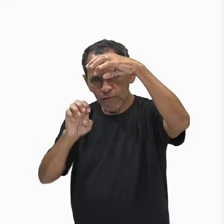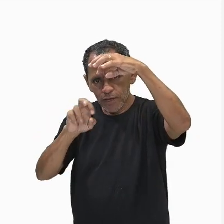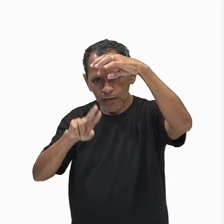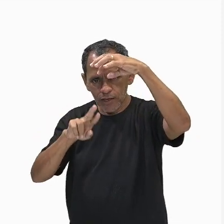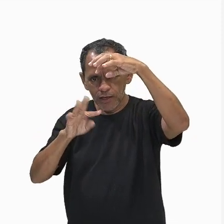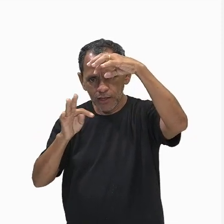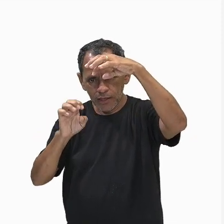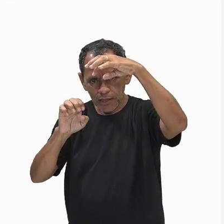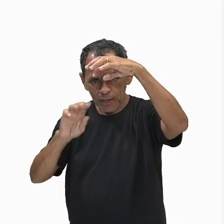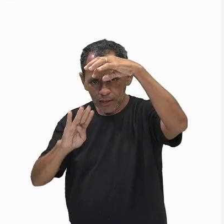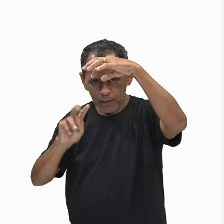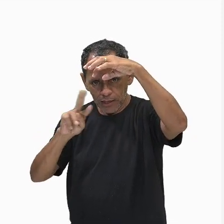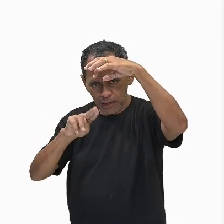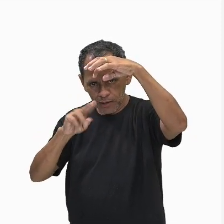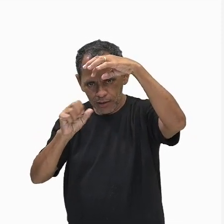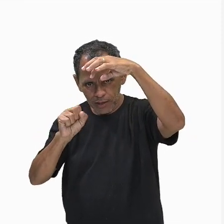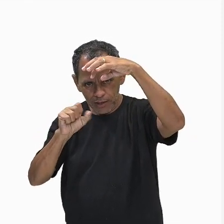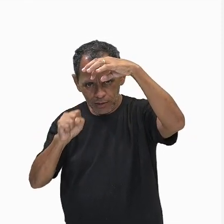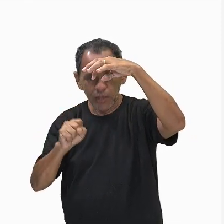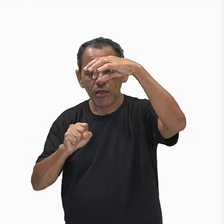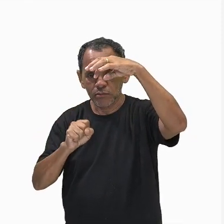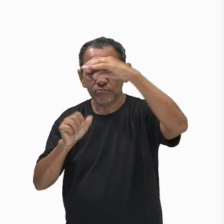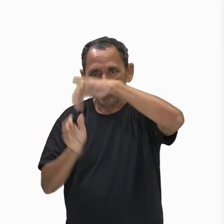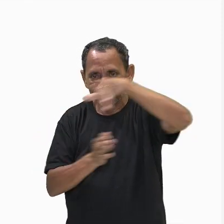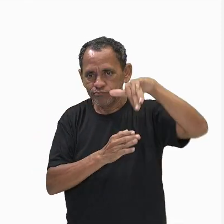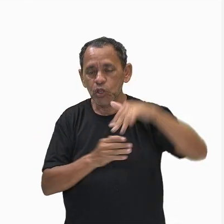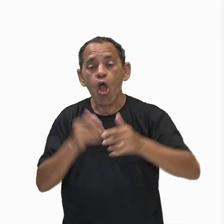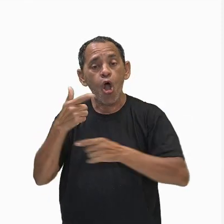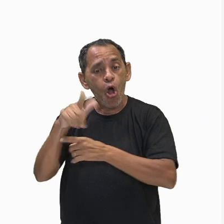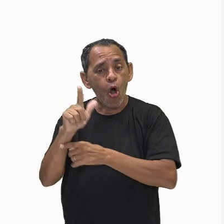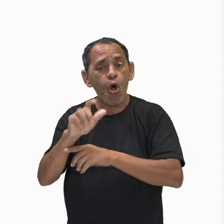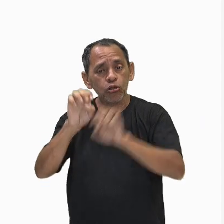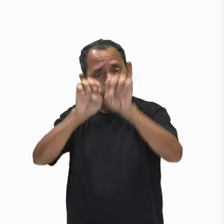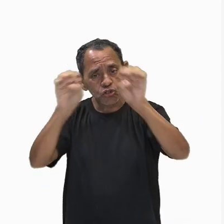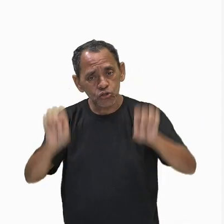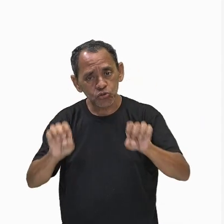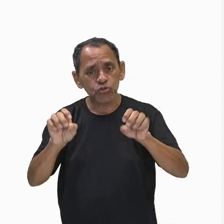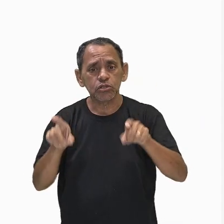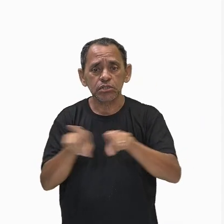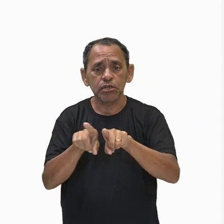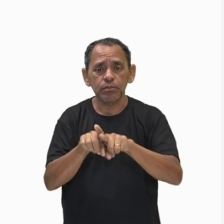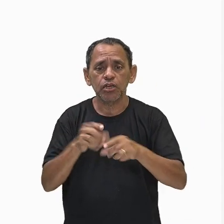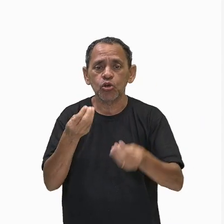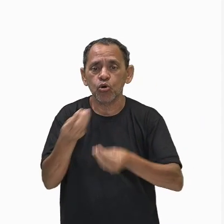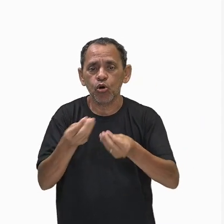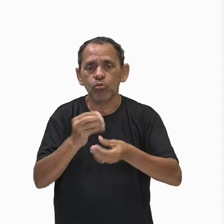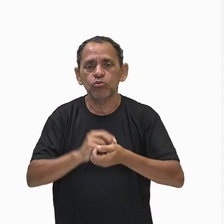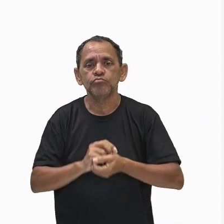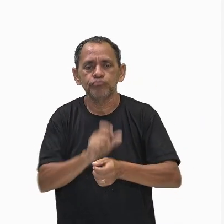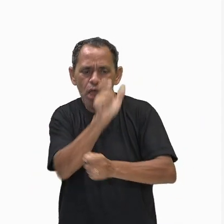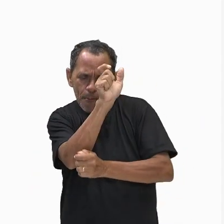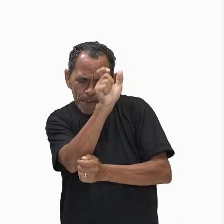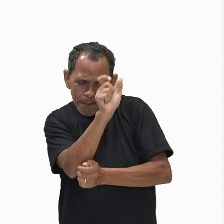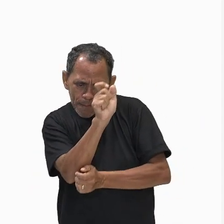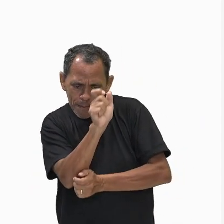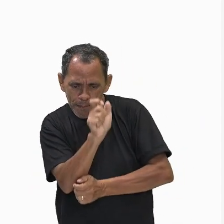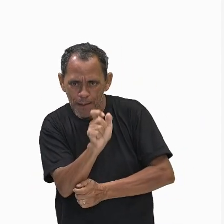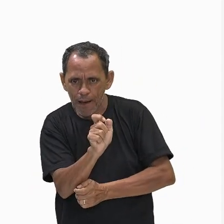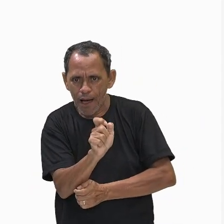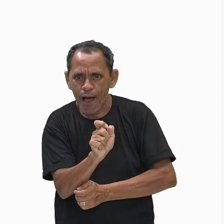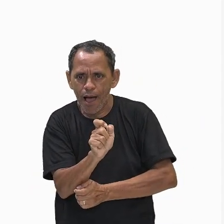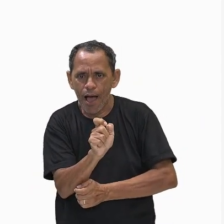outras estruturas, como eu comentei, medula espinhal ou espinal, tá? A medula espinhal é o centro dos